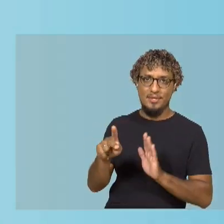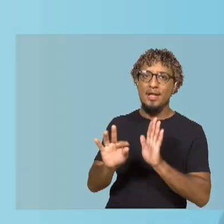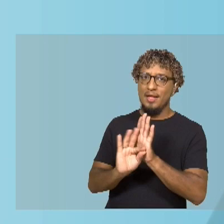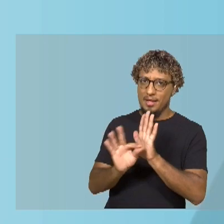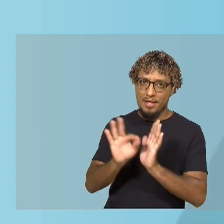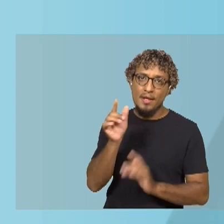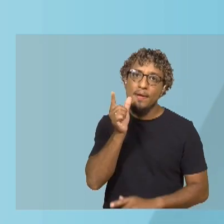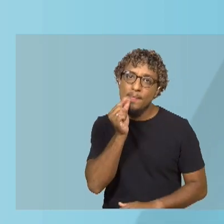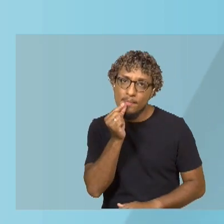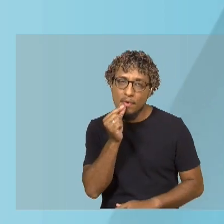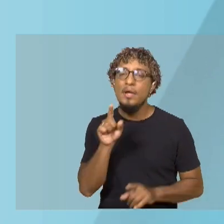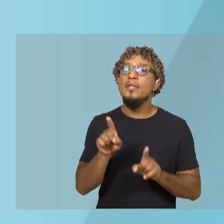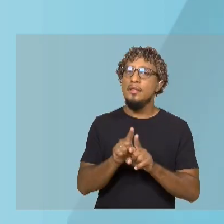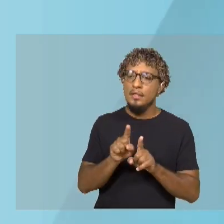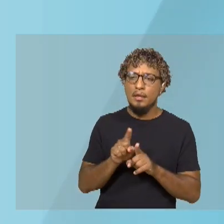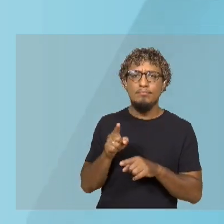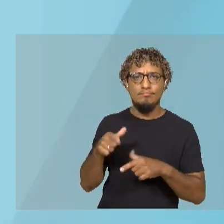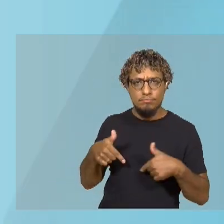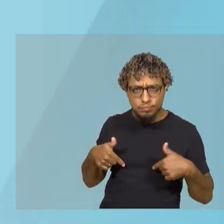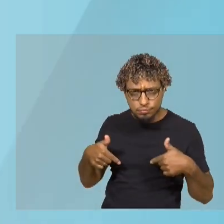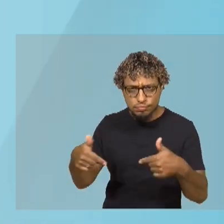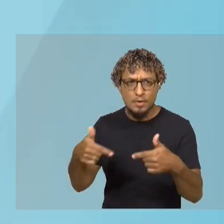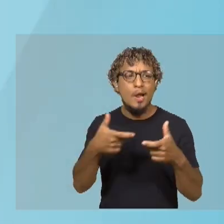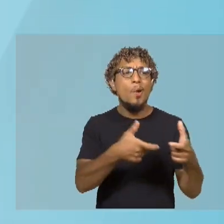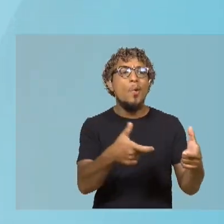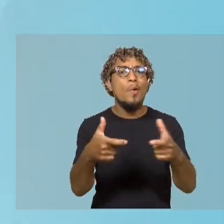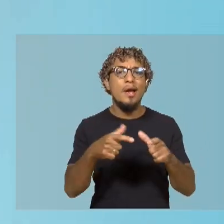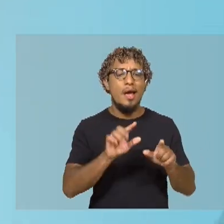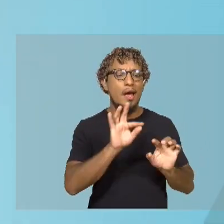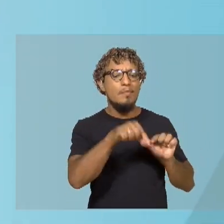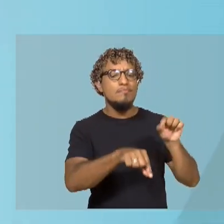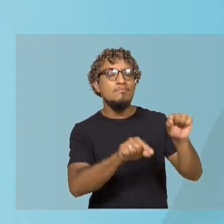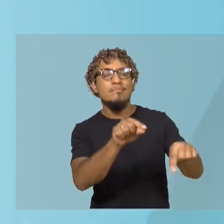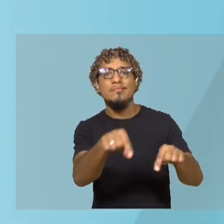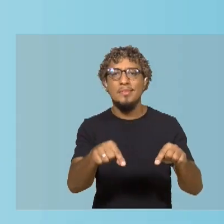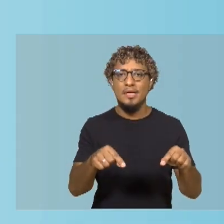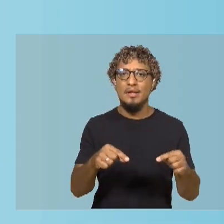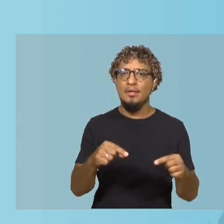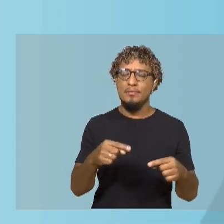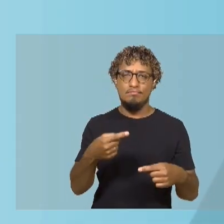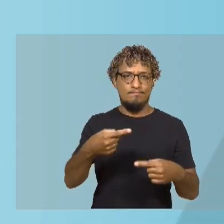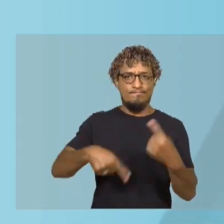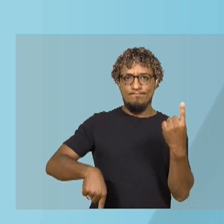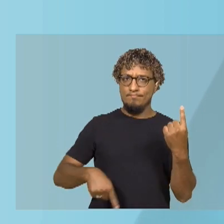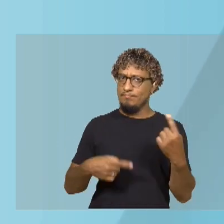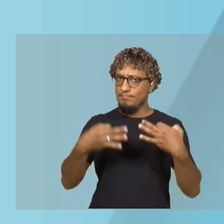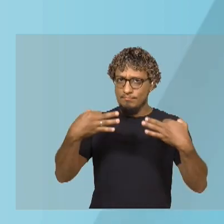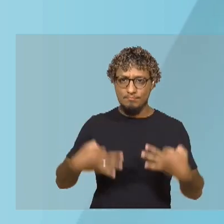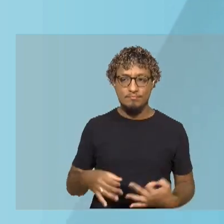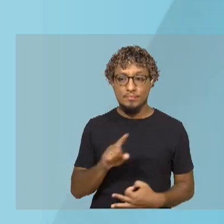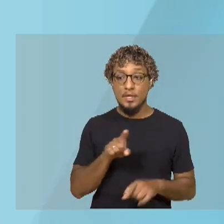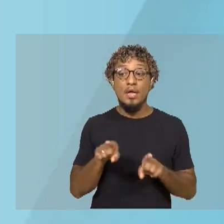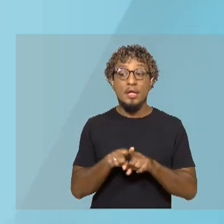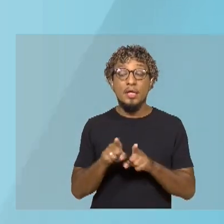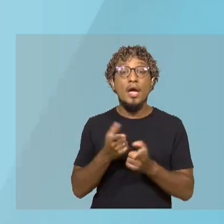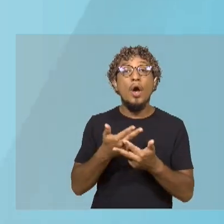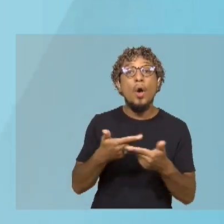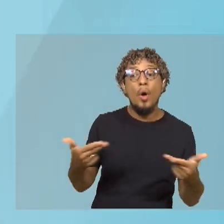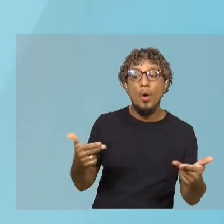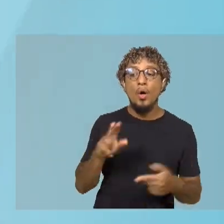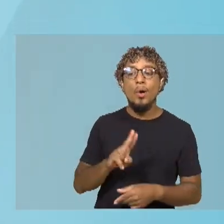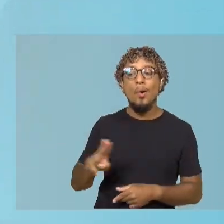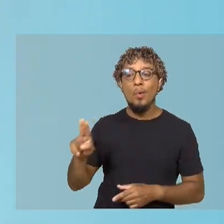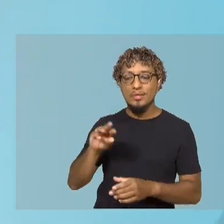expectativa é que outras áreas de plantio ilegal sejam destruídas, além de serem destruídos também os acessórios que são utilizados